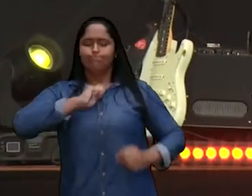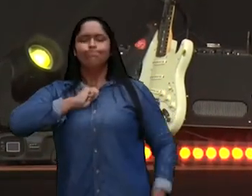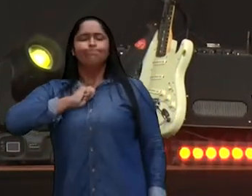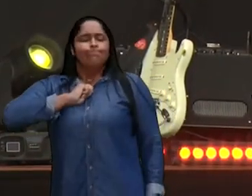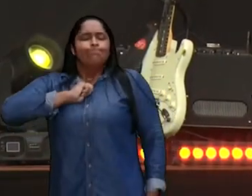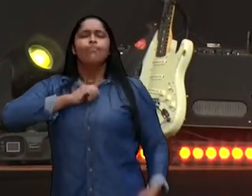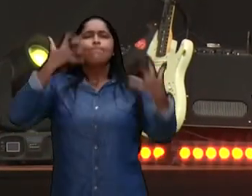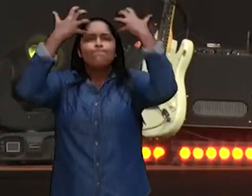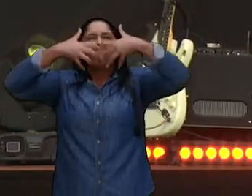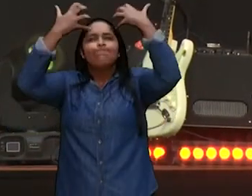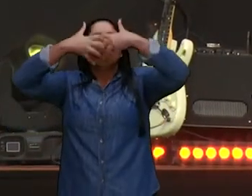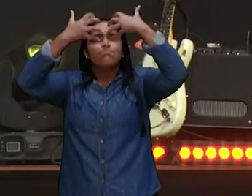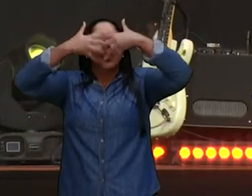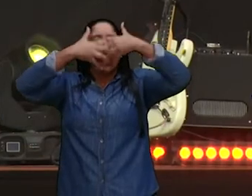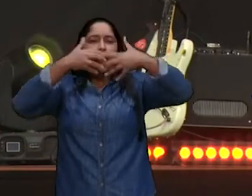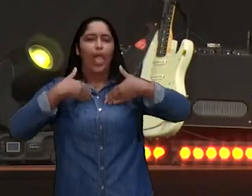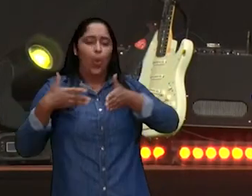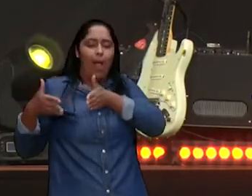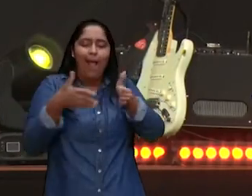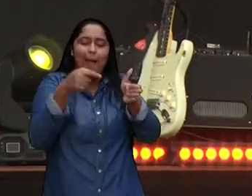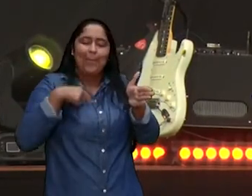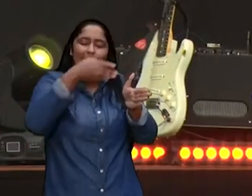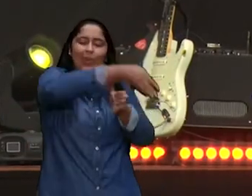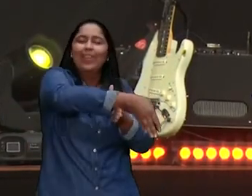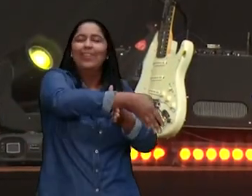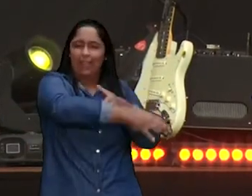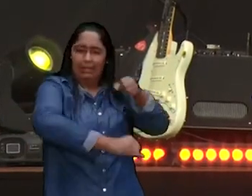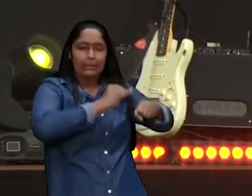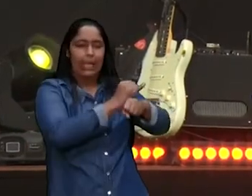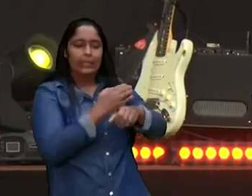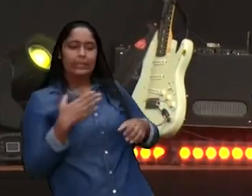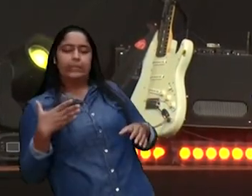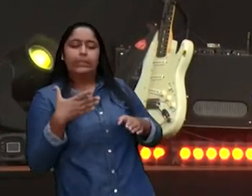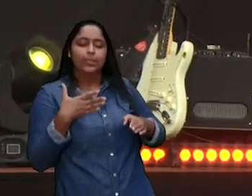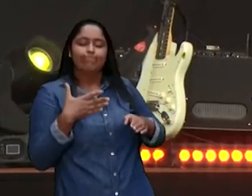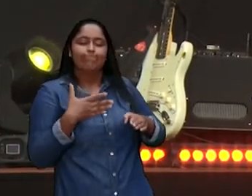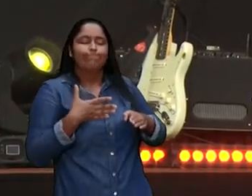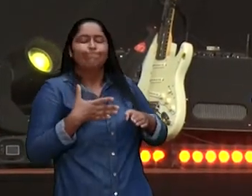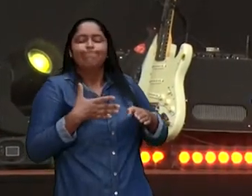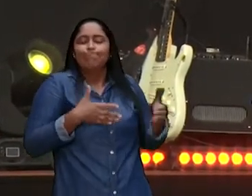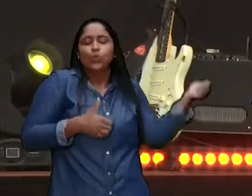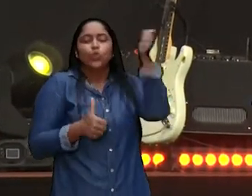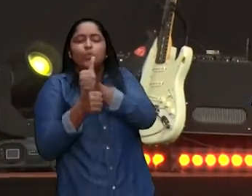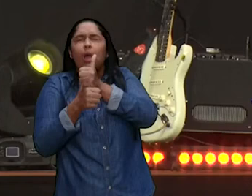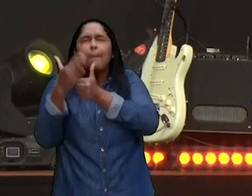de pornografia botão pensamento em outra direção uma coisa boa na hora